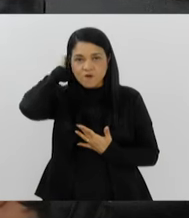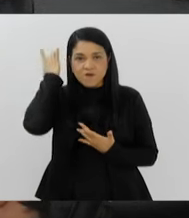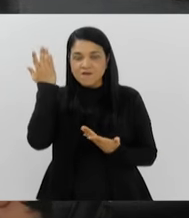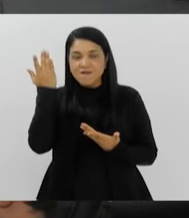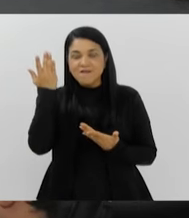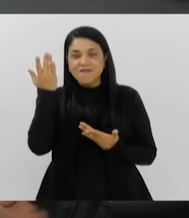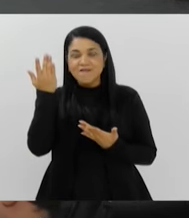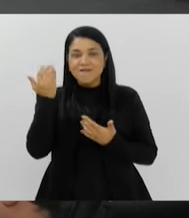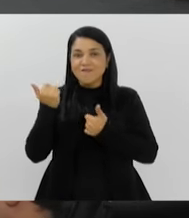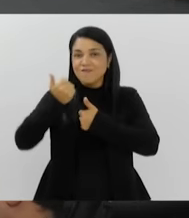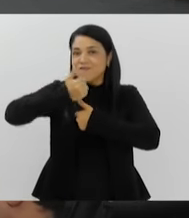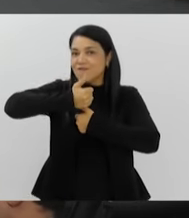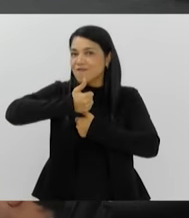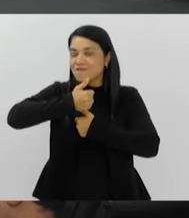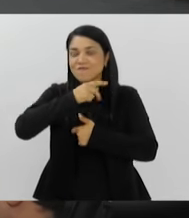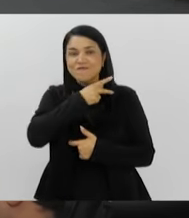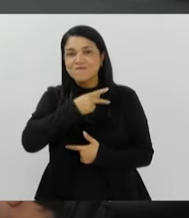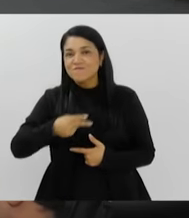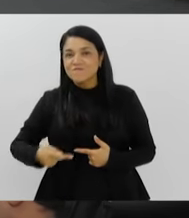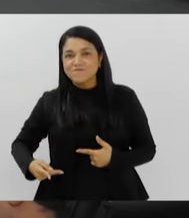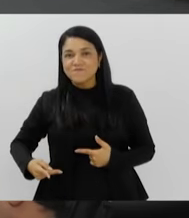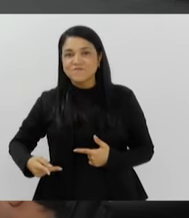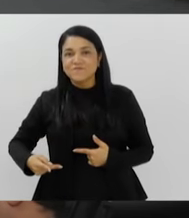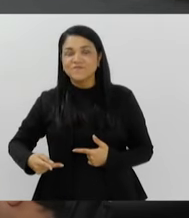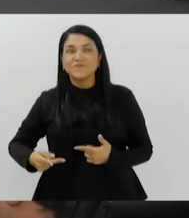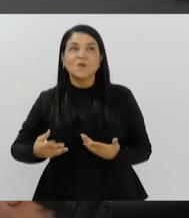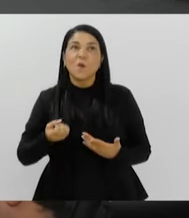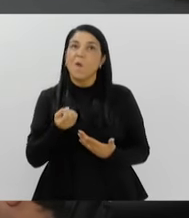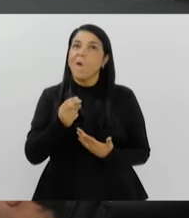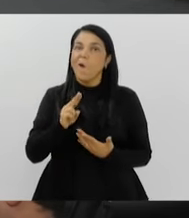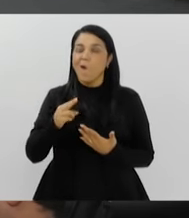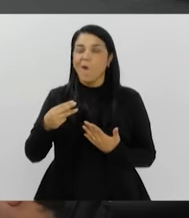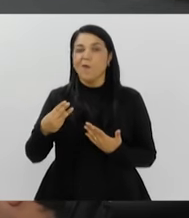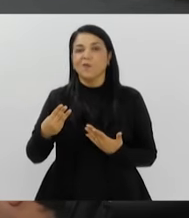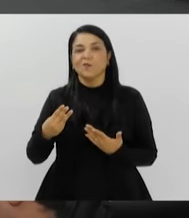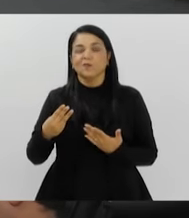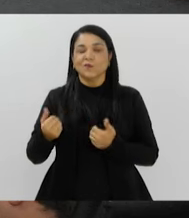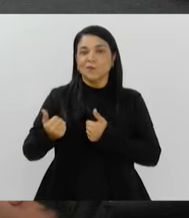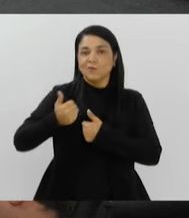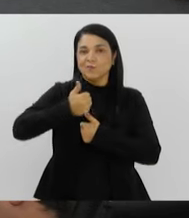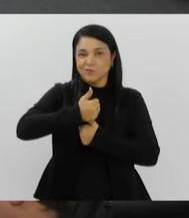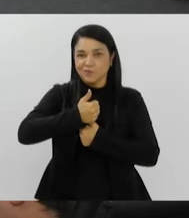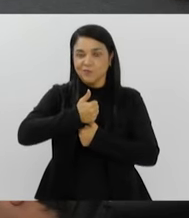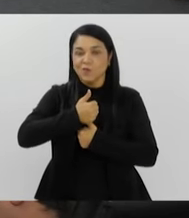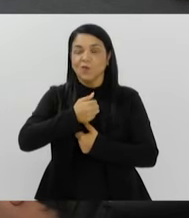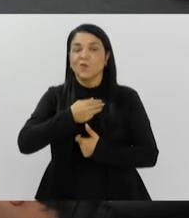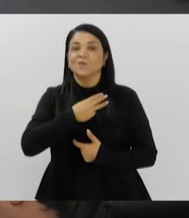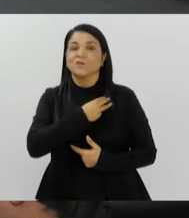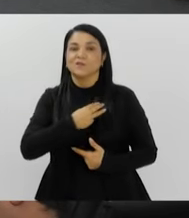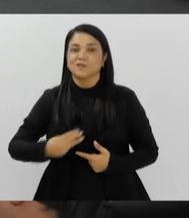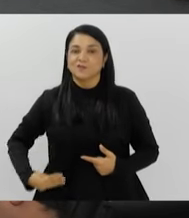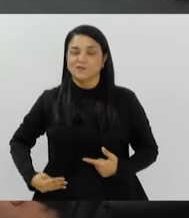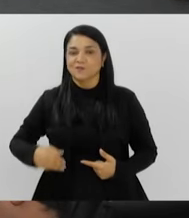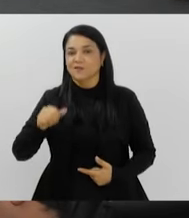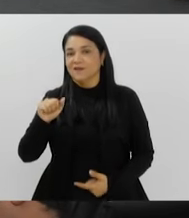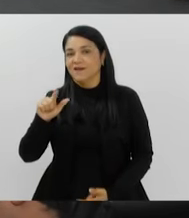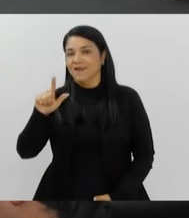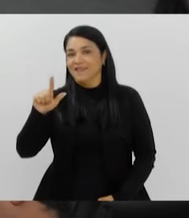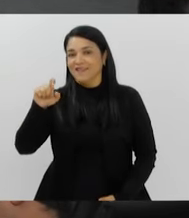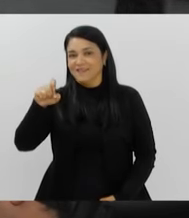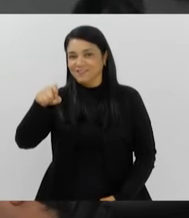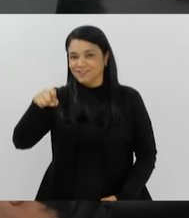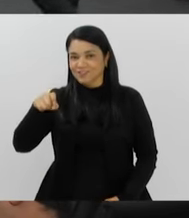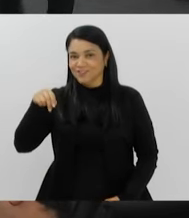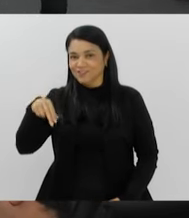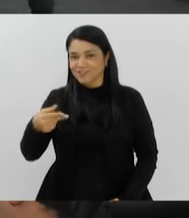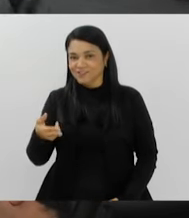ocupando uma posição do ministro Alexandre de Moraes, que proíbe tudo isso. Eu realmente me assustei, mas graças a